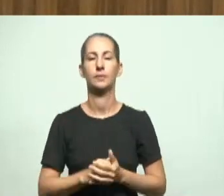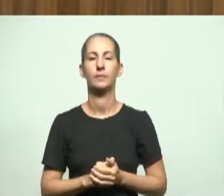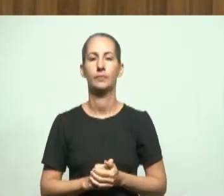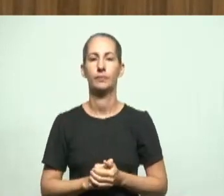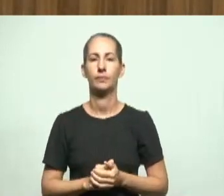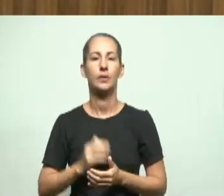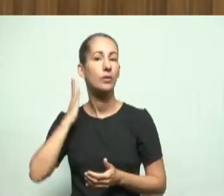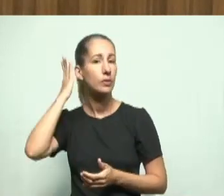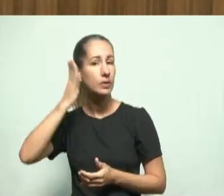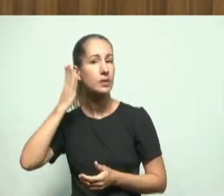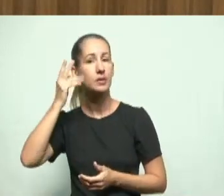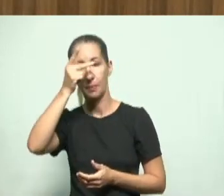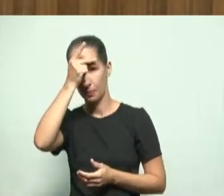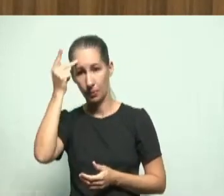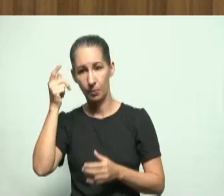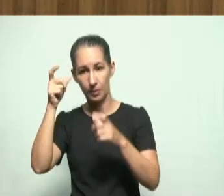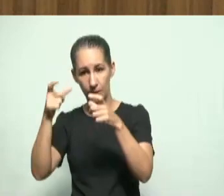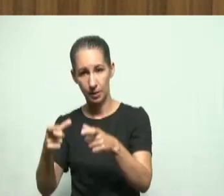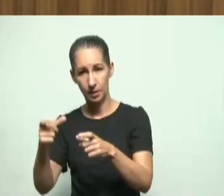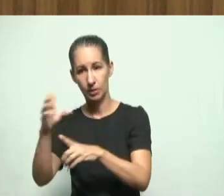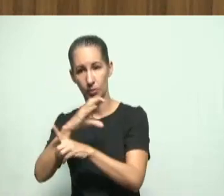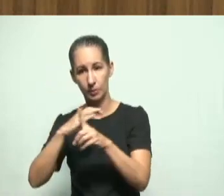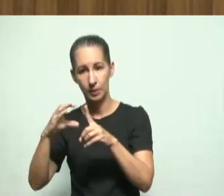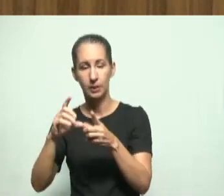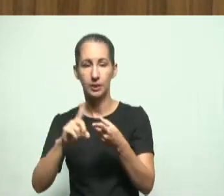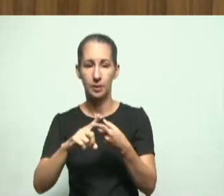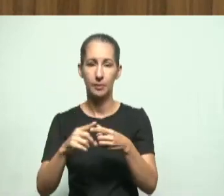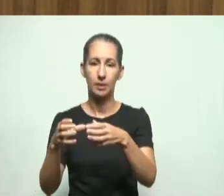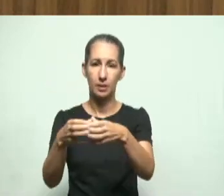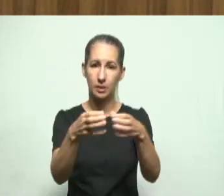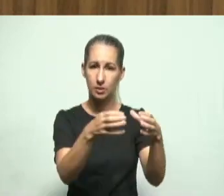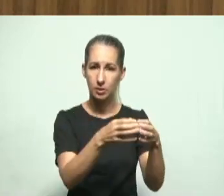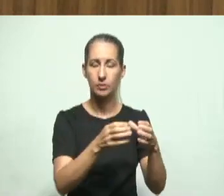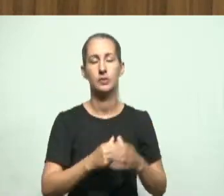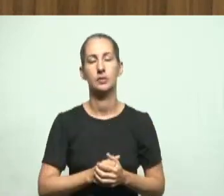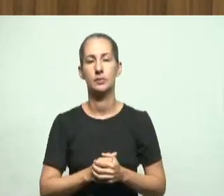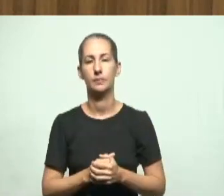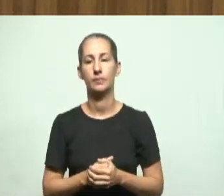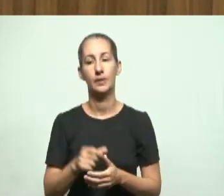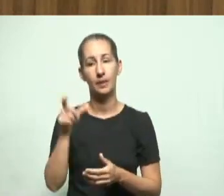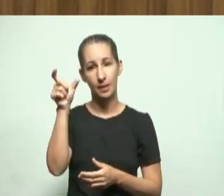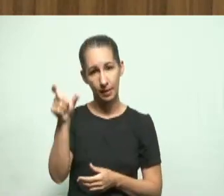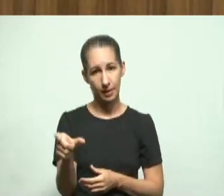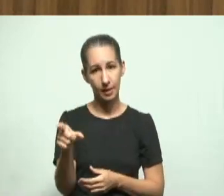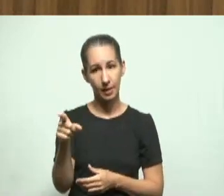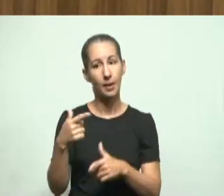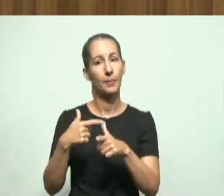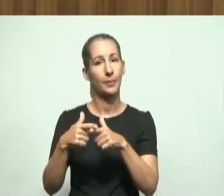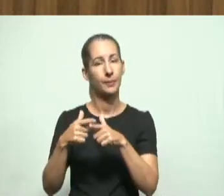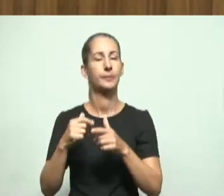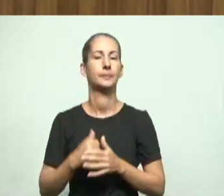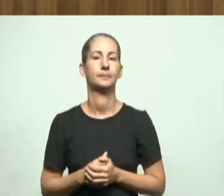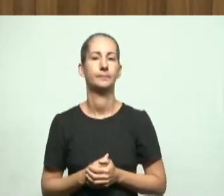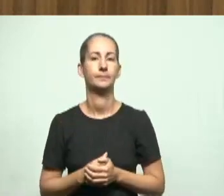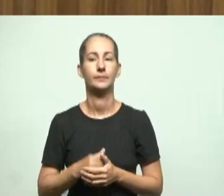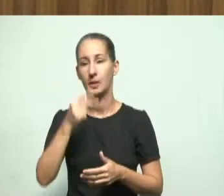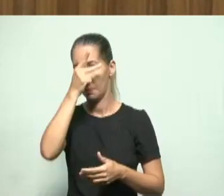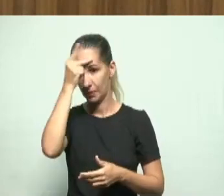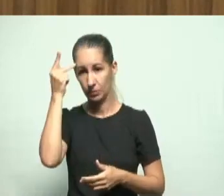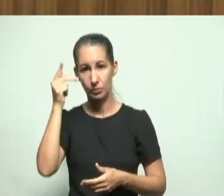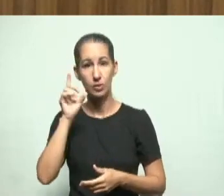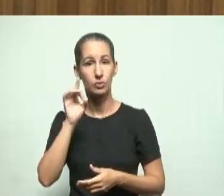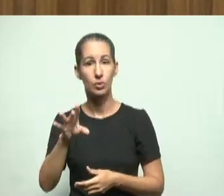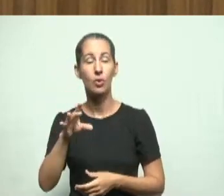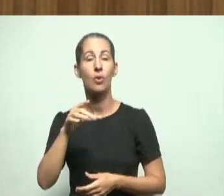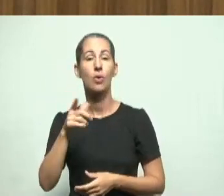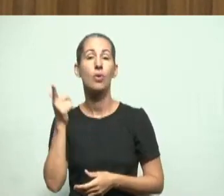audiências públicas, tanto na comunidade e em outras regiões, sobre o saneamento básico. E lá é um problema grave. As pessoas só vão